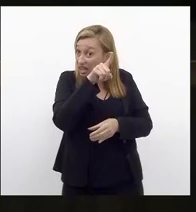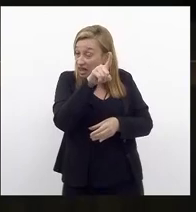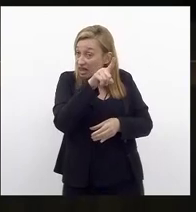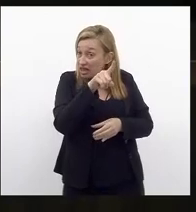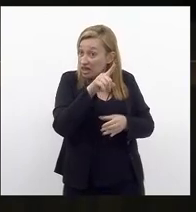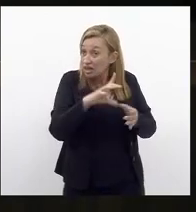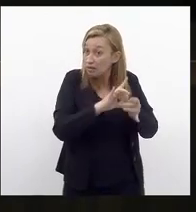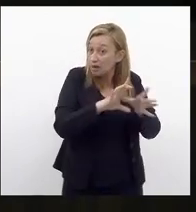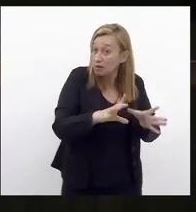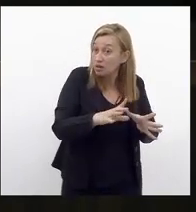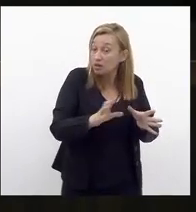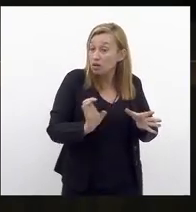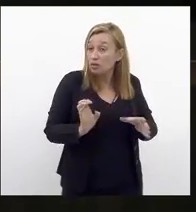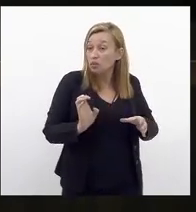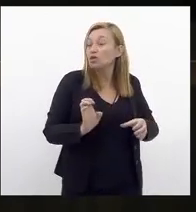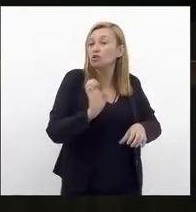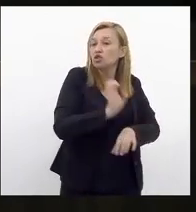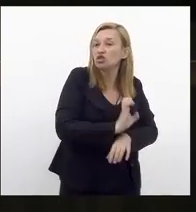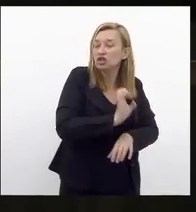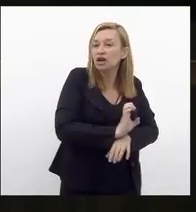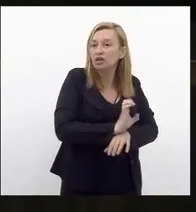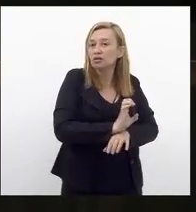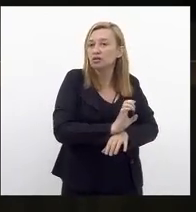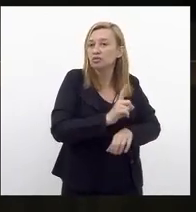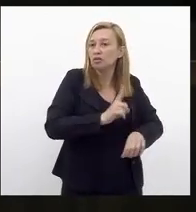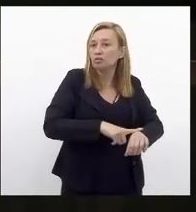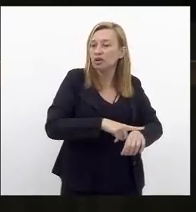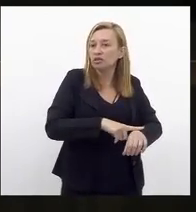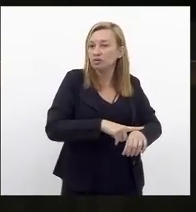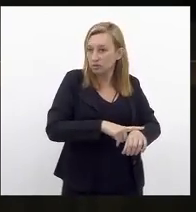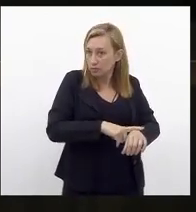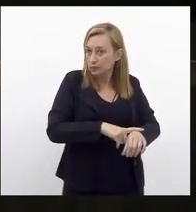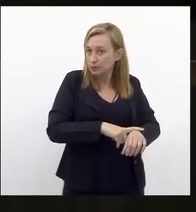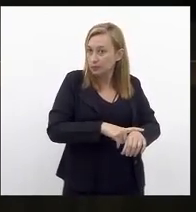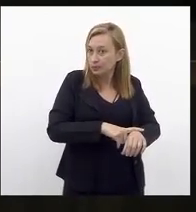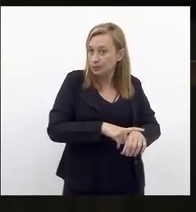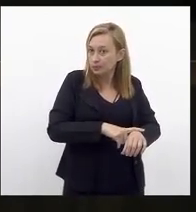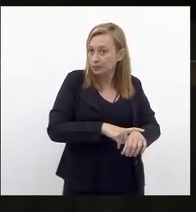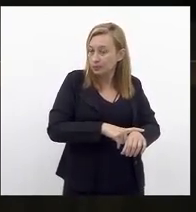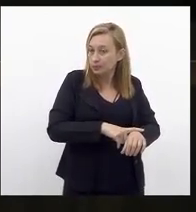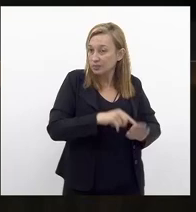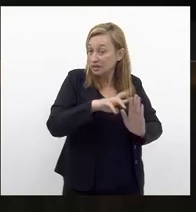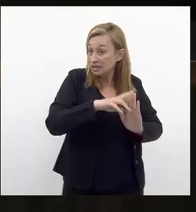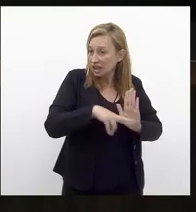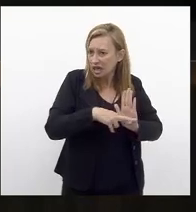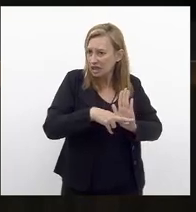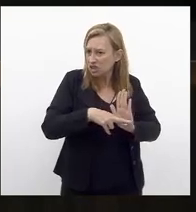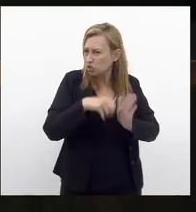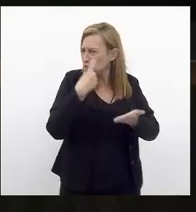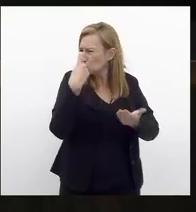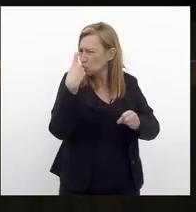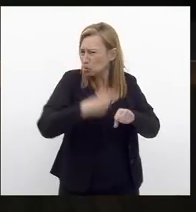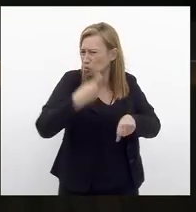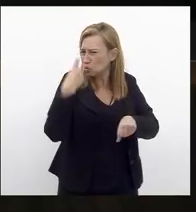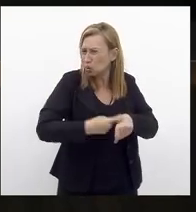que permitirão o estado a ingressar no regime de recuperação Oi e eu sempre digo que foram medidas duríssimas